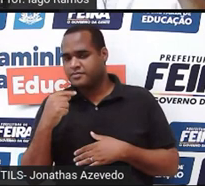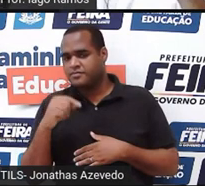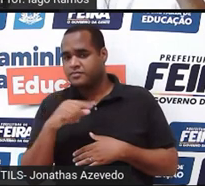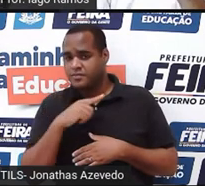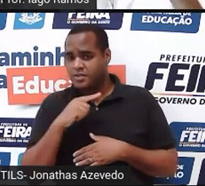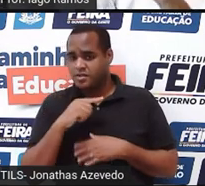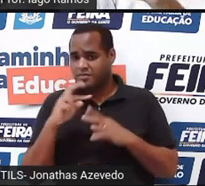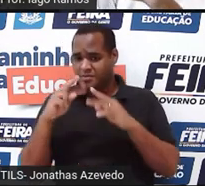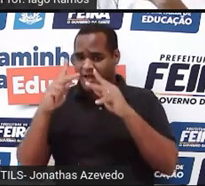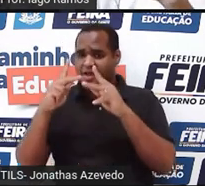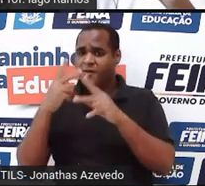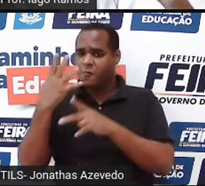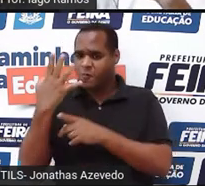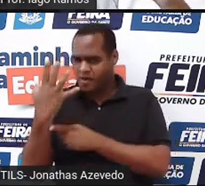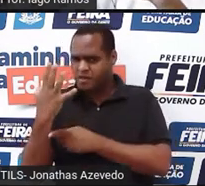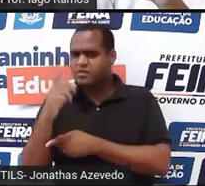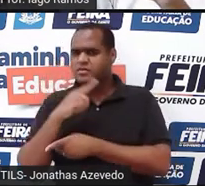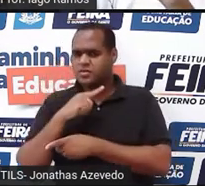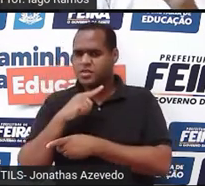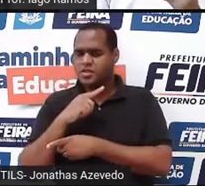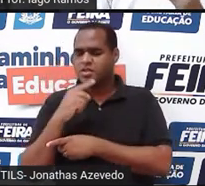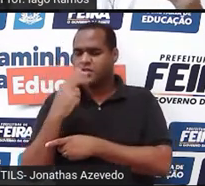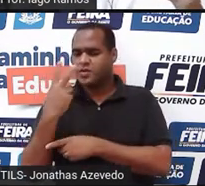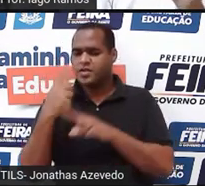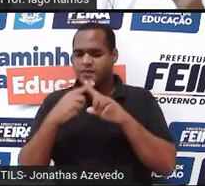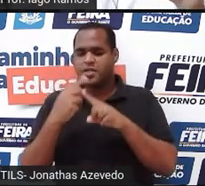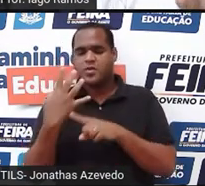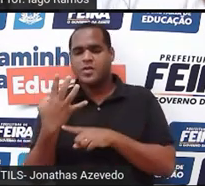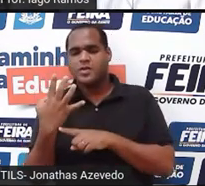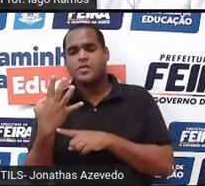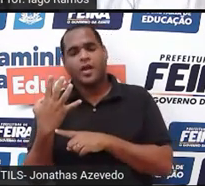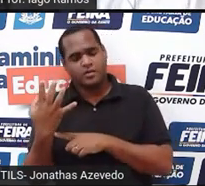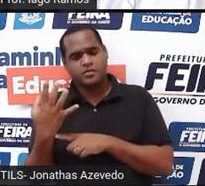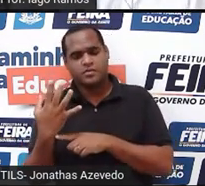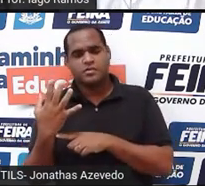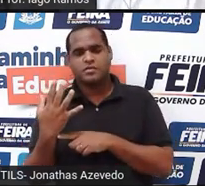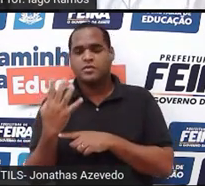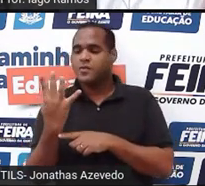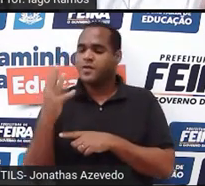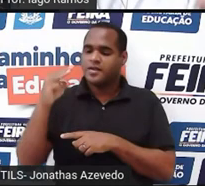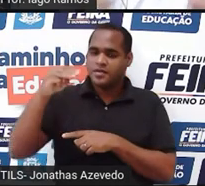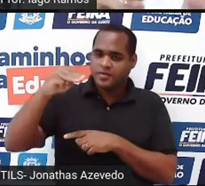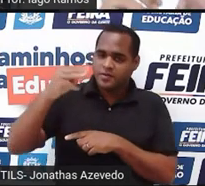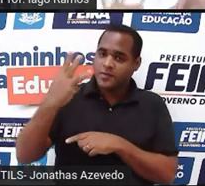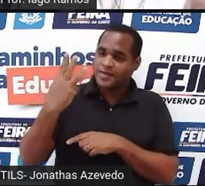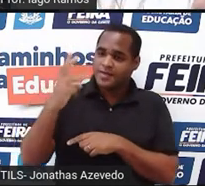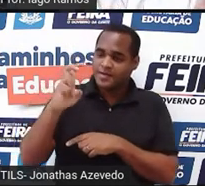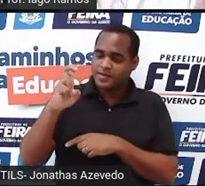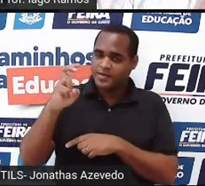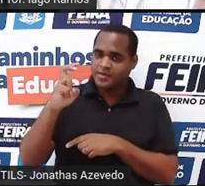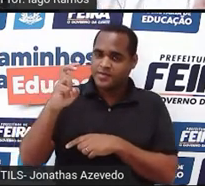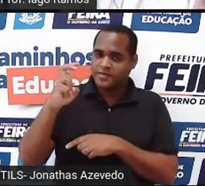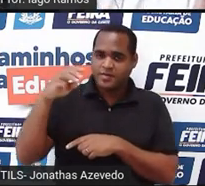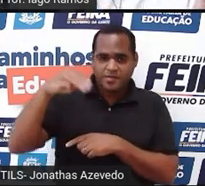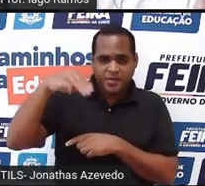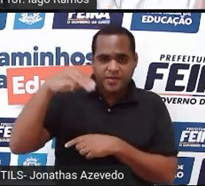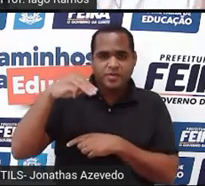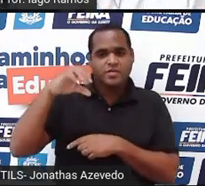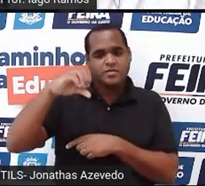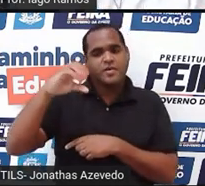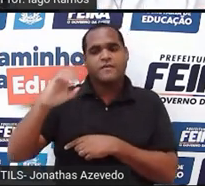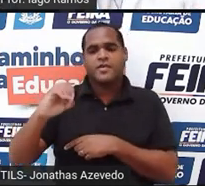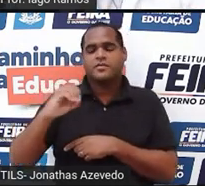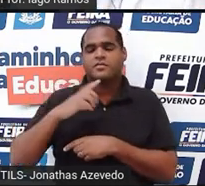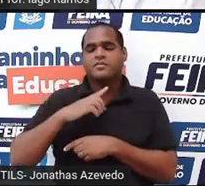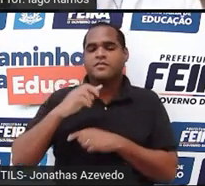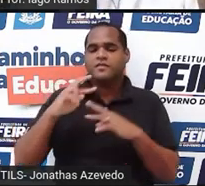aumenta para quatro dobra né 2 x 2 quatro Então os 45 minutos para os 90 também é o